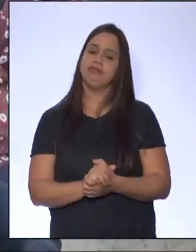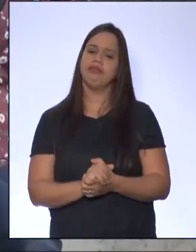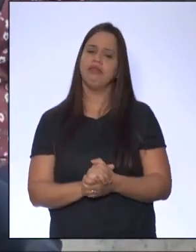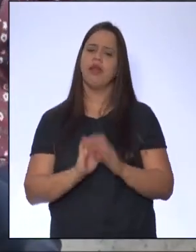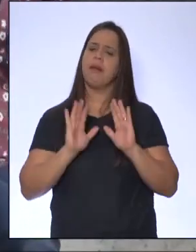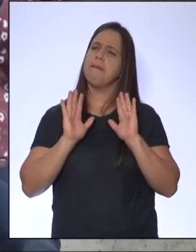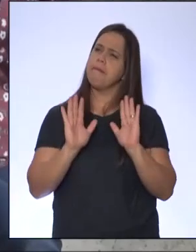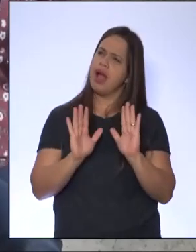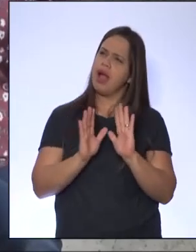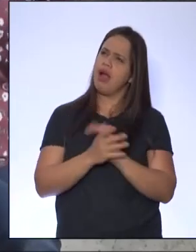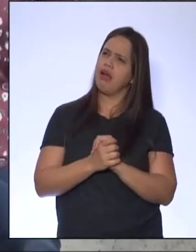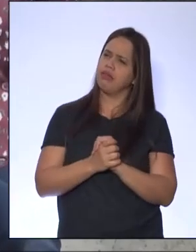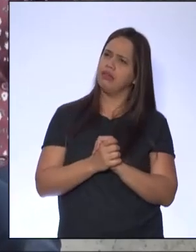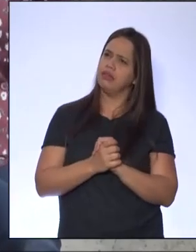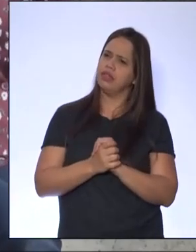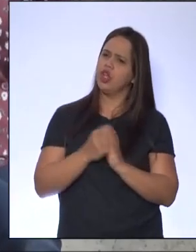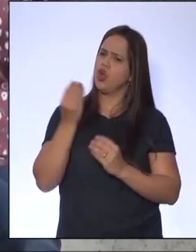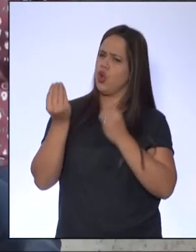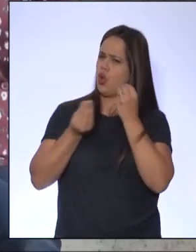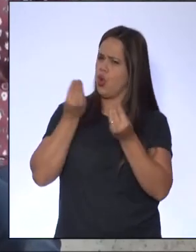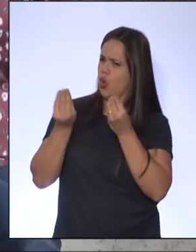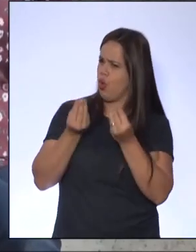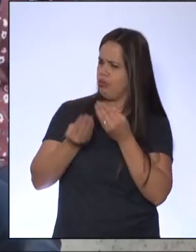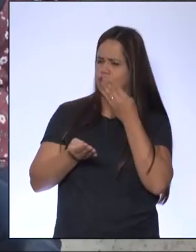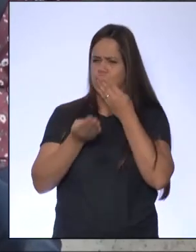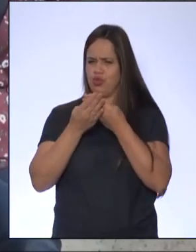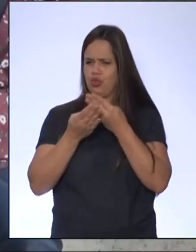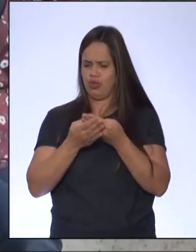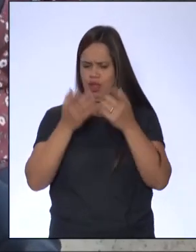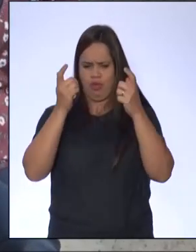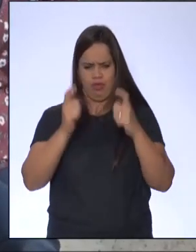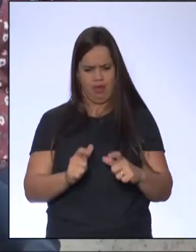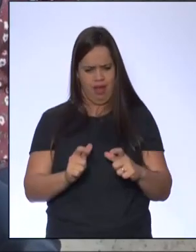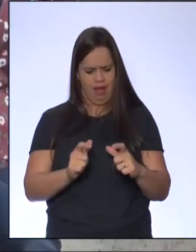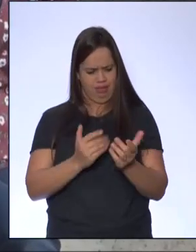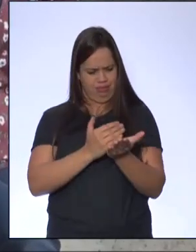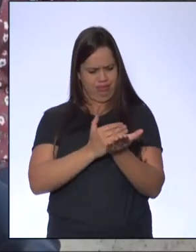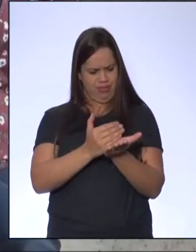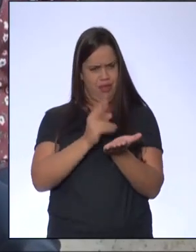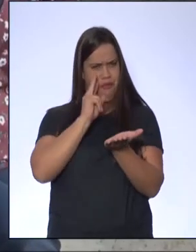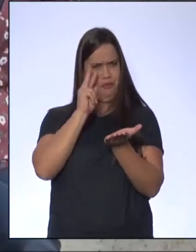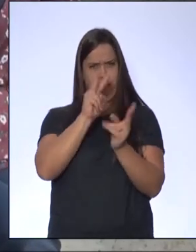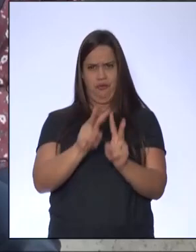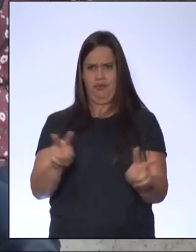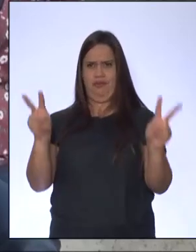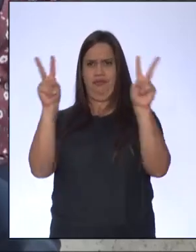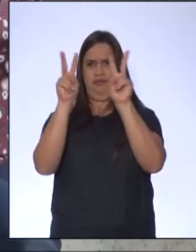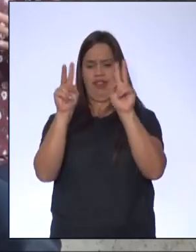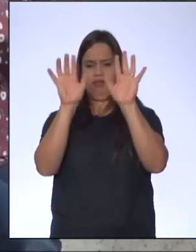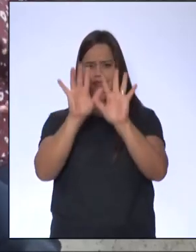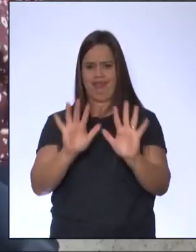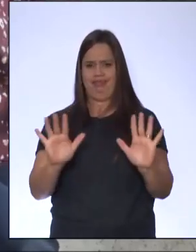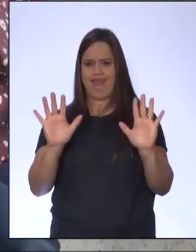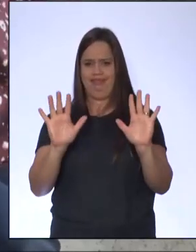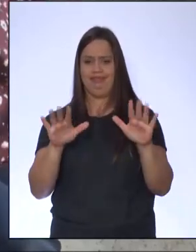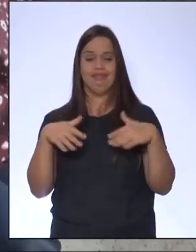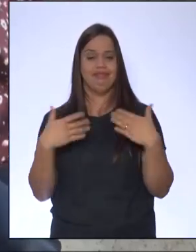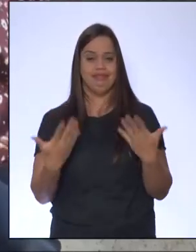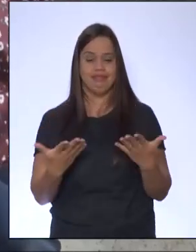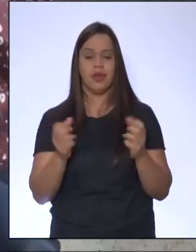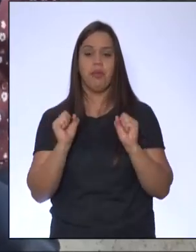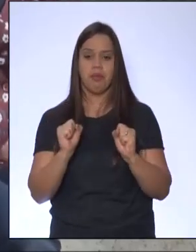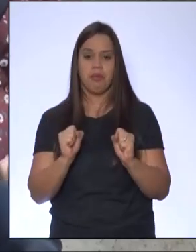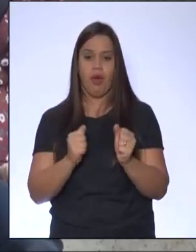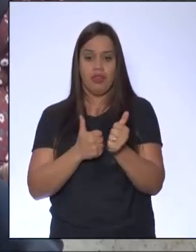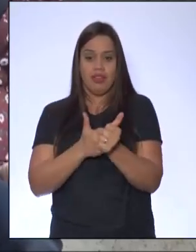Mas como a gente pode estudar um lugar a partir da paisagem? Bom, nós podemos seguir 3